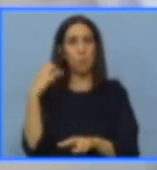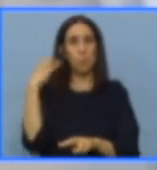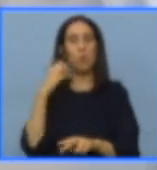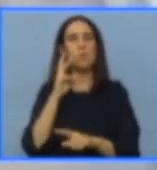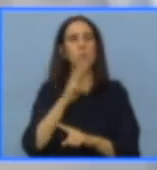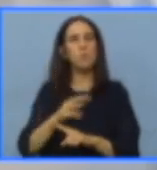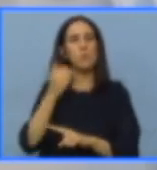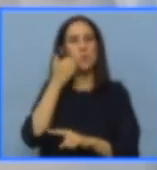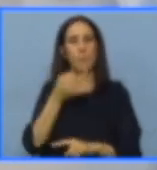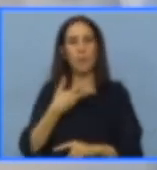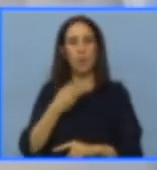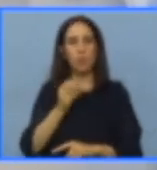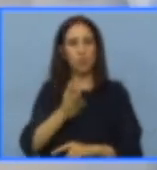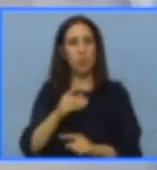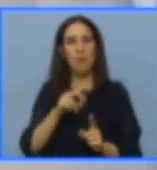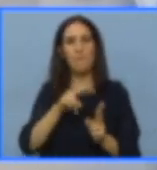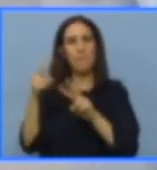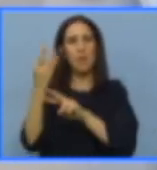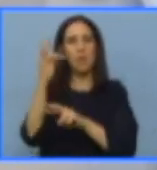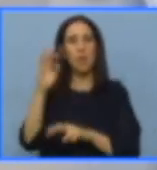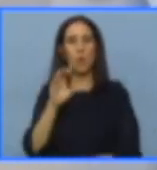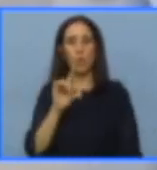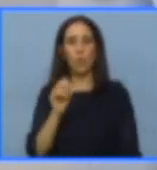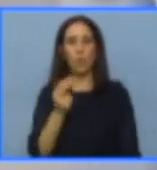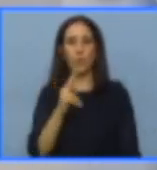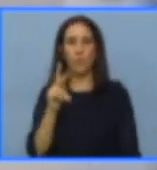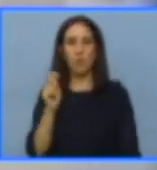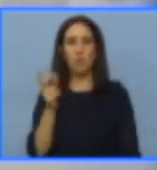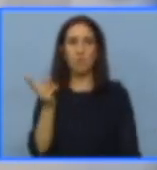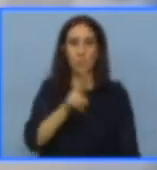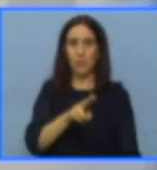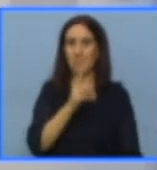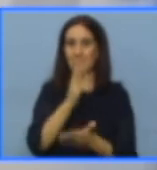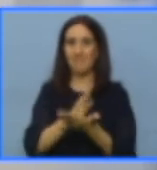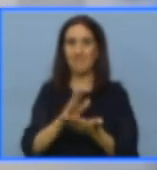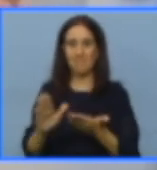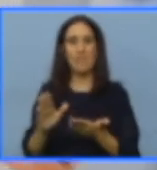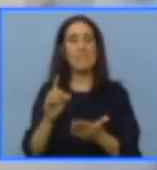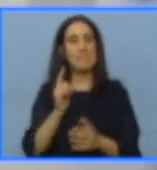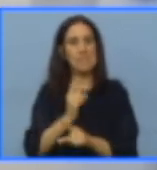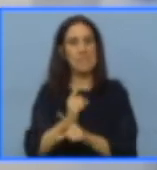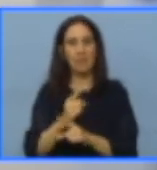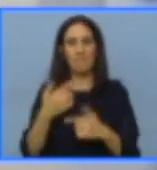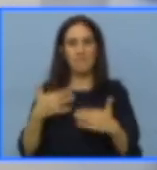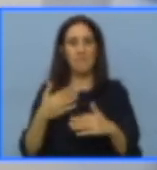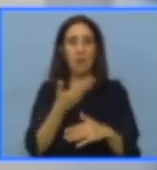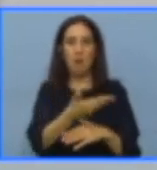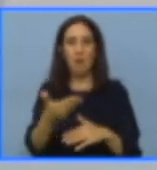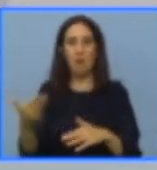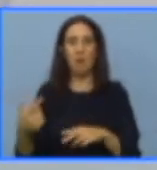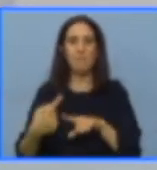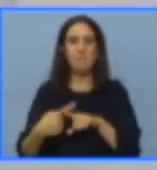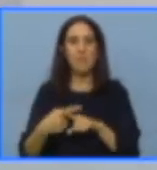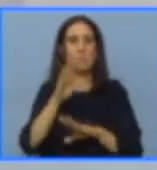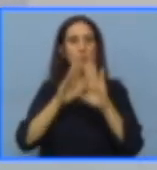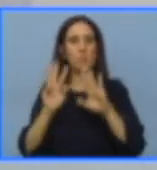no Mená, daqui vai para o Louvre e não voltará mais a sair, e é uma obra-prima imperdível. Entre uma e outra há mais 3 exposições